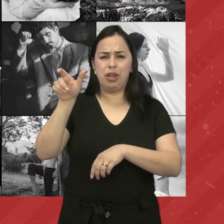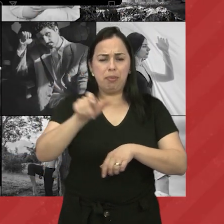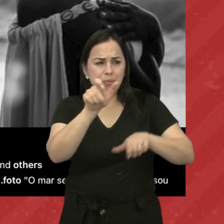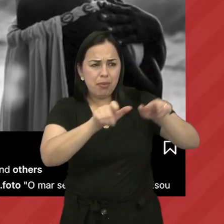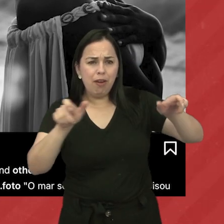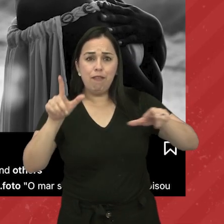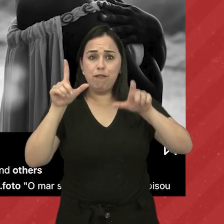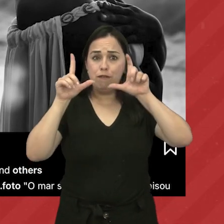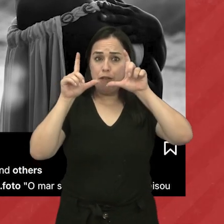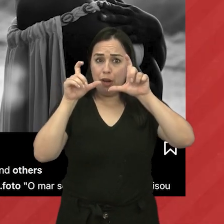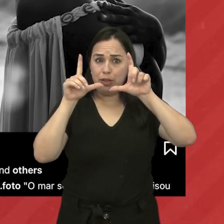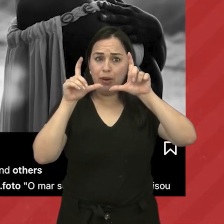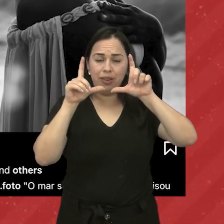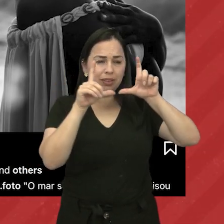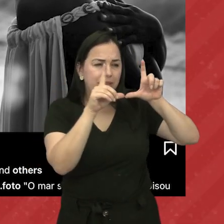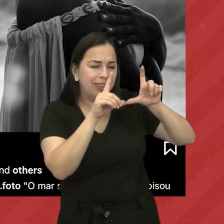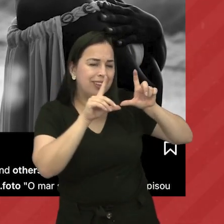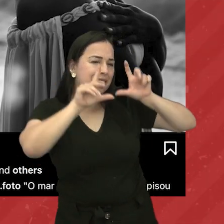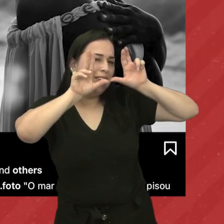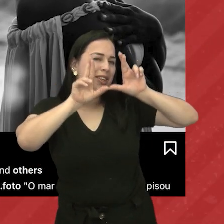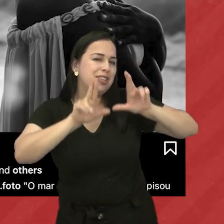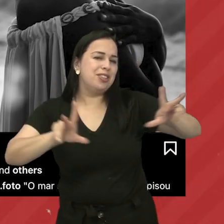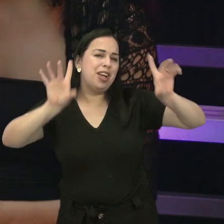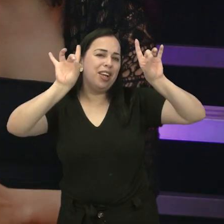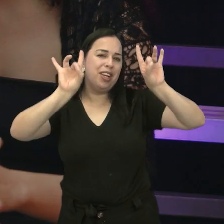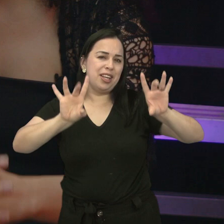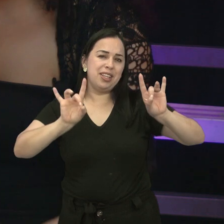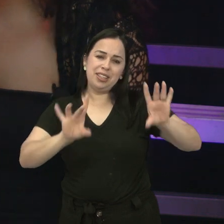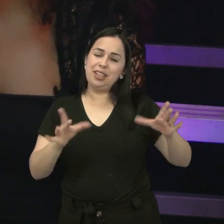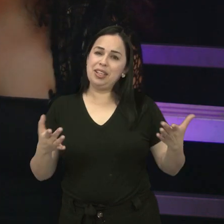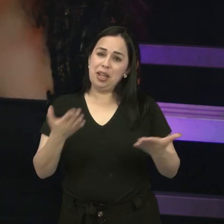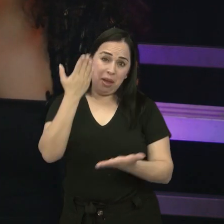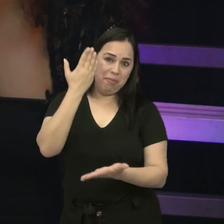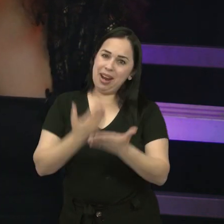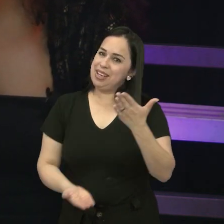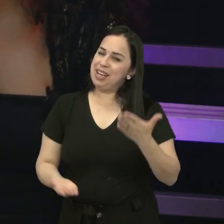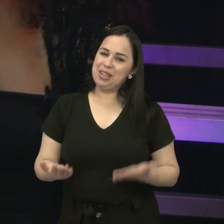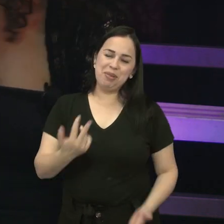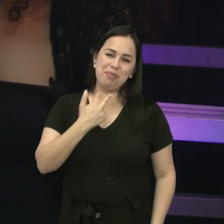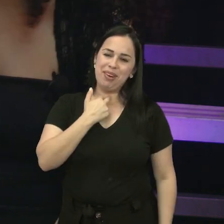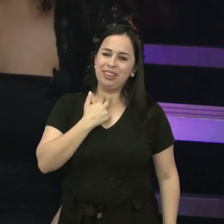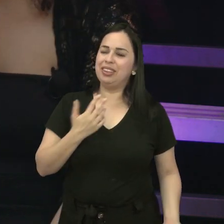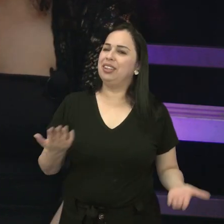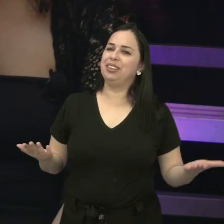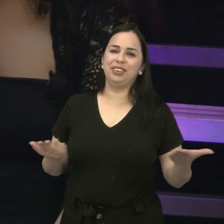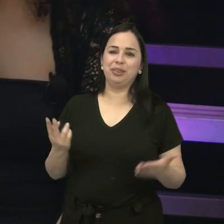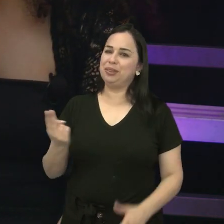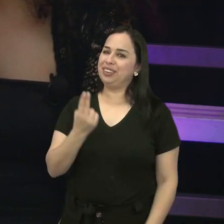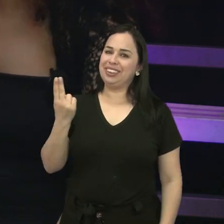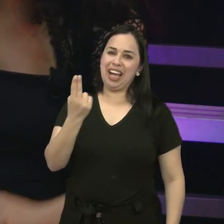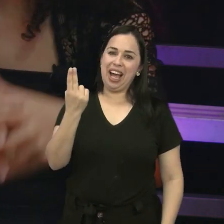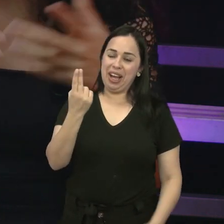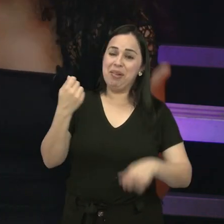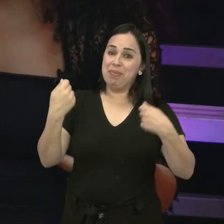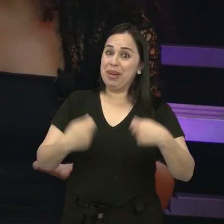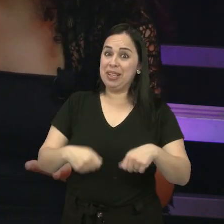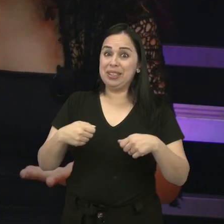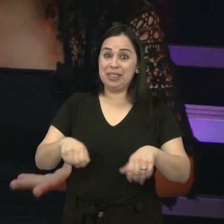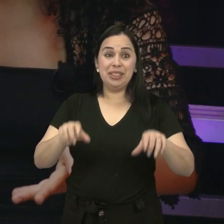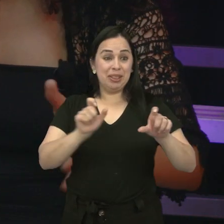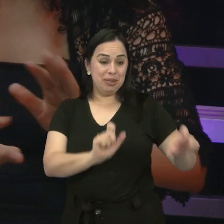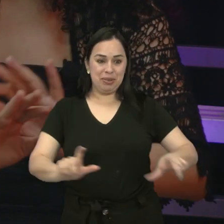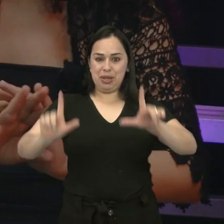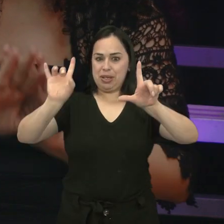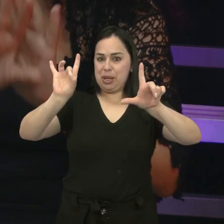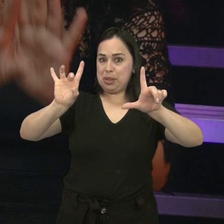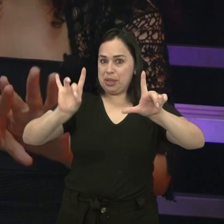as pessoas da nossa região de um jeito muito especial. Não dá para perder o programa de hoje, né, Vicky? Ah, não dá, Thiago. O programa de hoje está muito especial, então